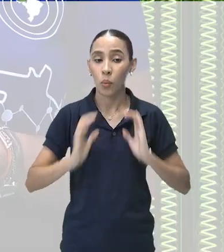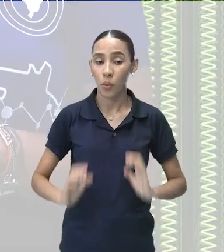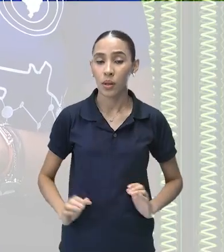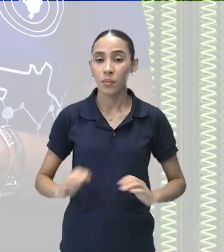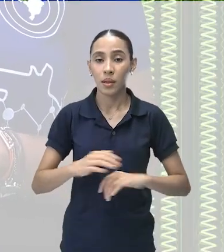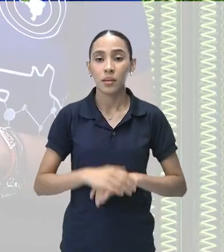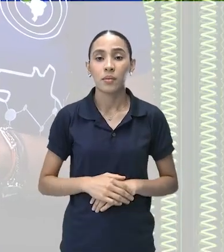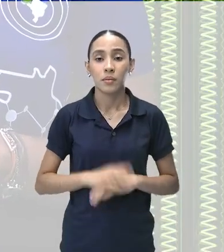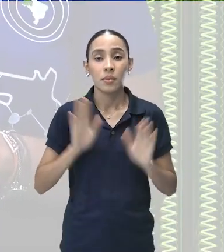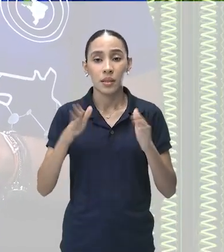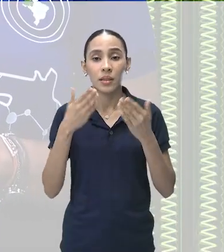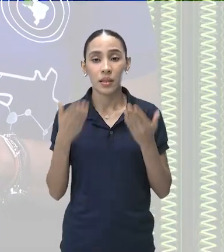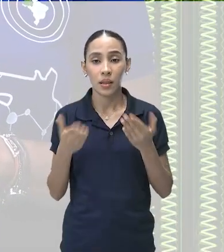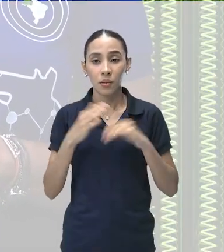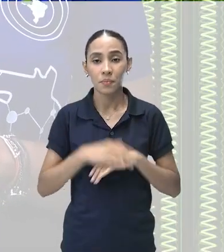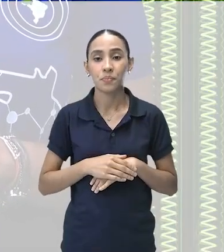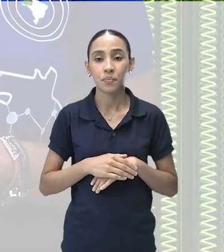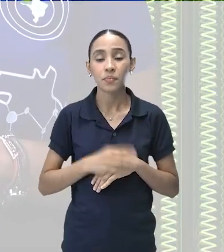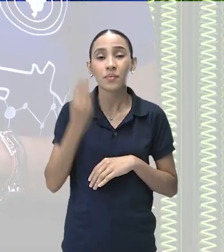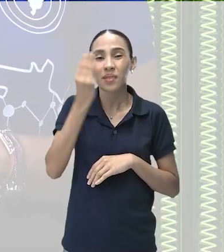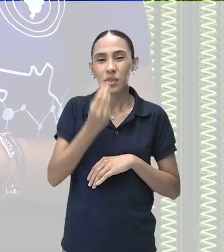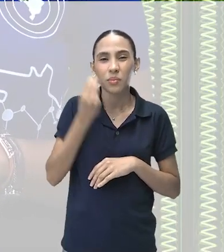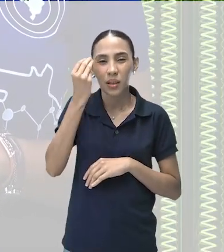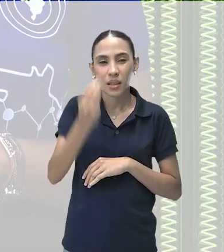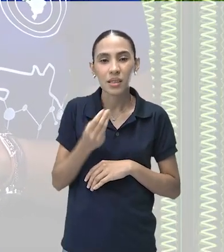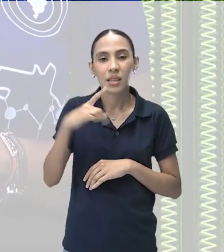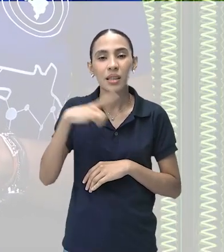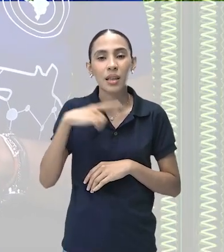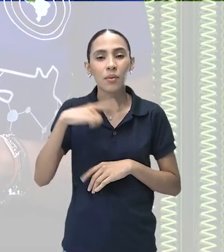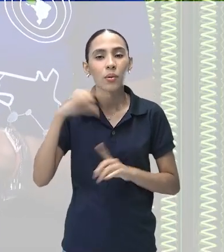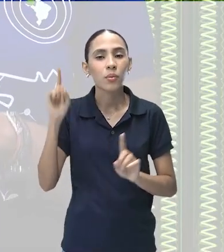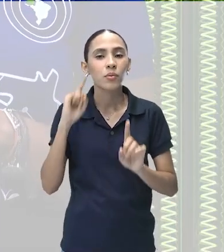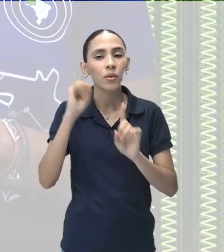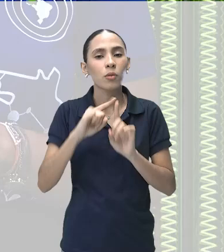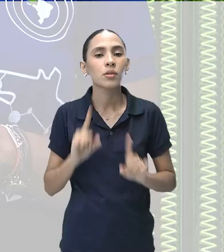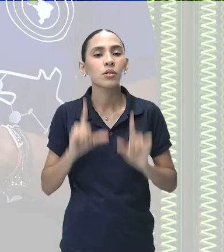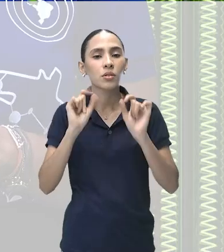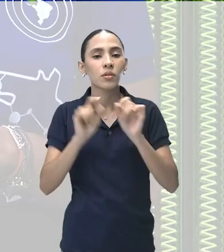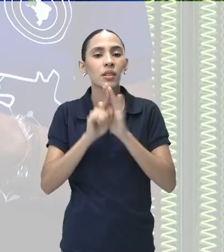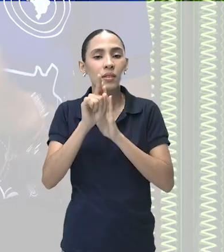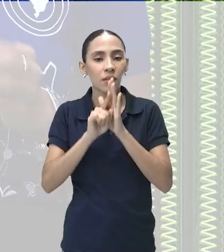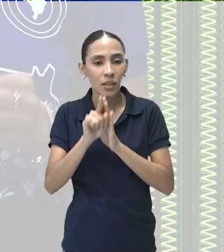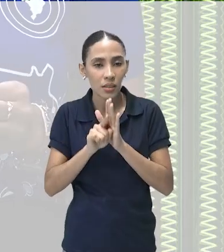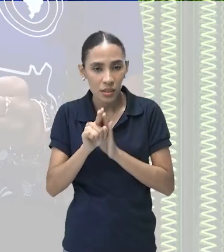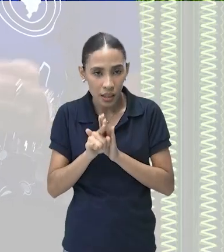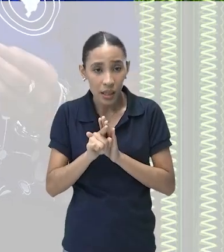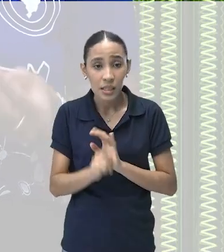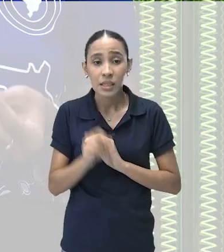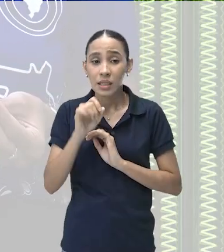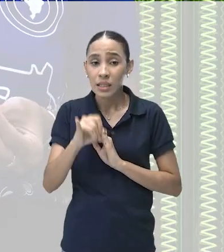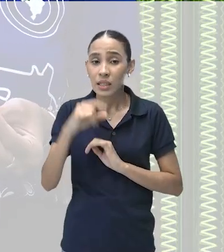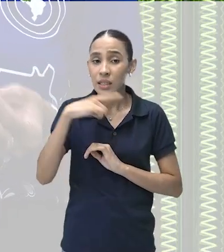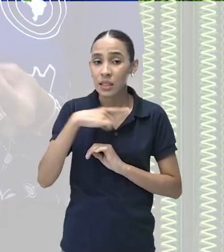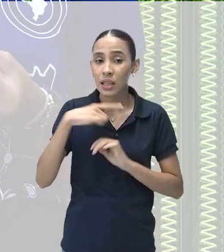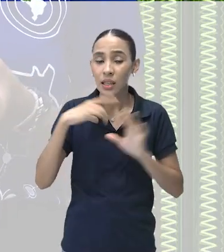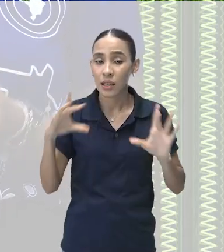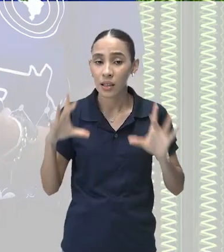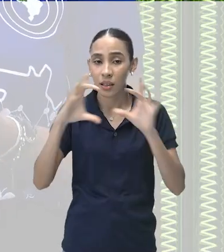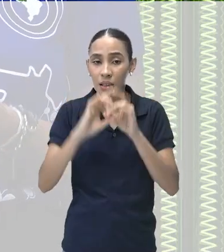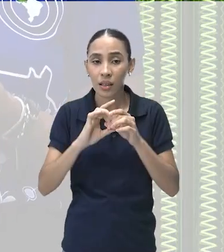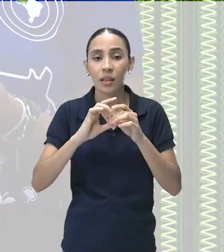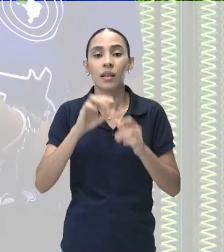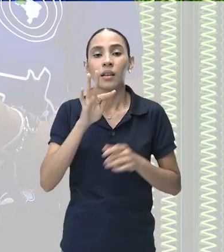comportamento. Dessa forma, esse experimento teve como objetivo investigar se a agregação